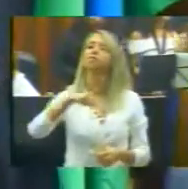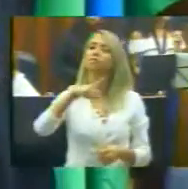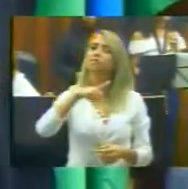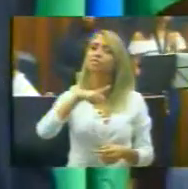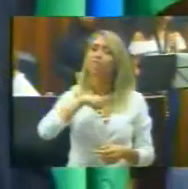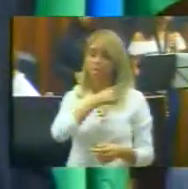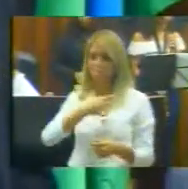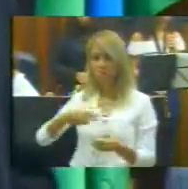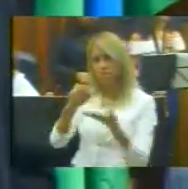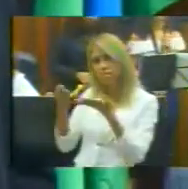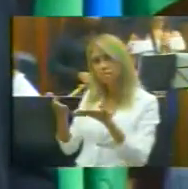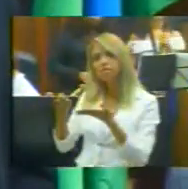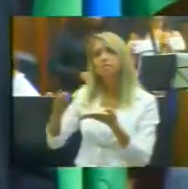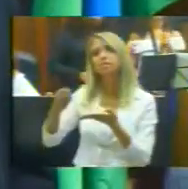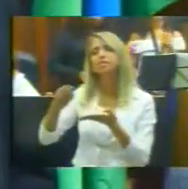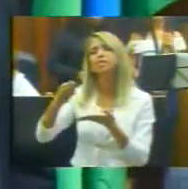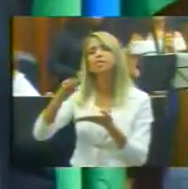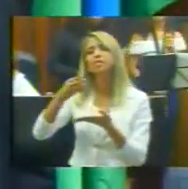Lá seus pais